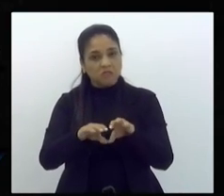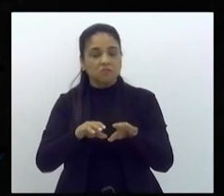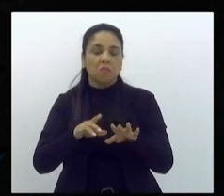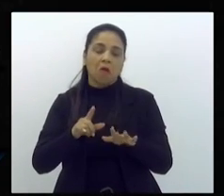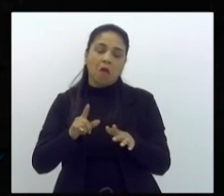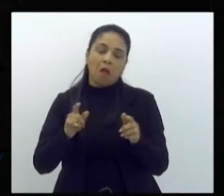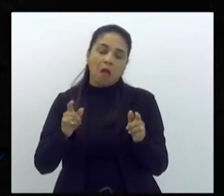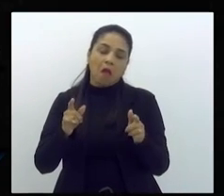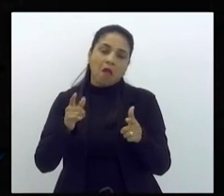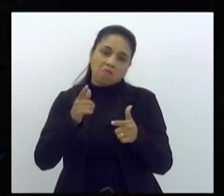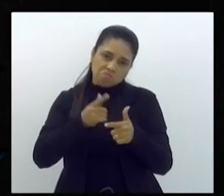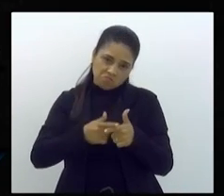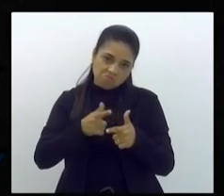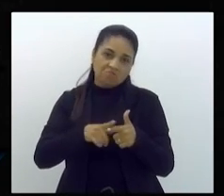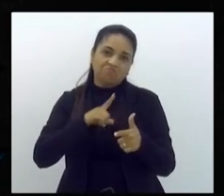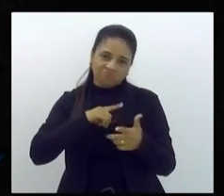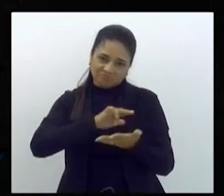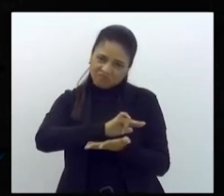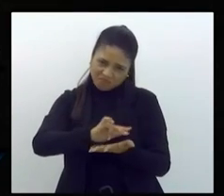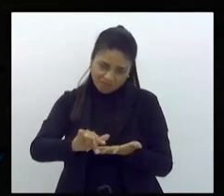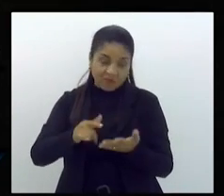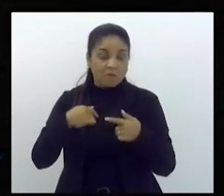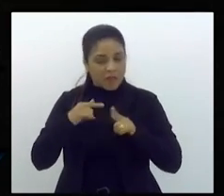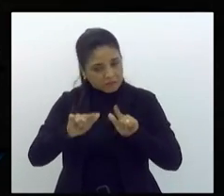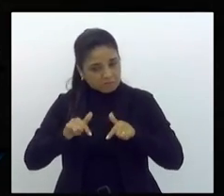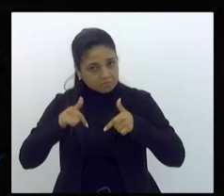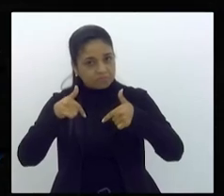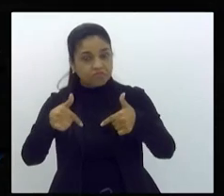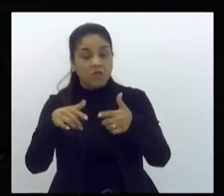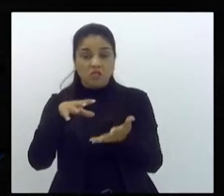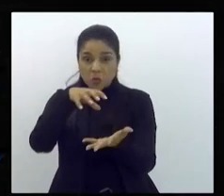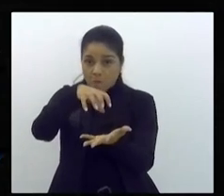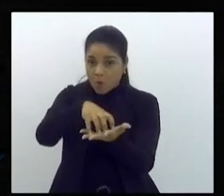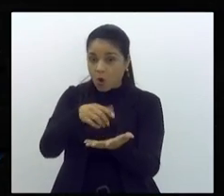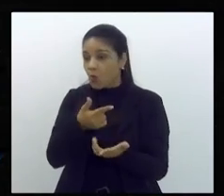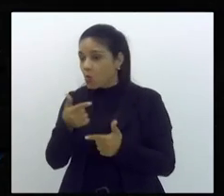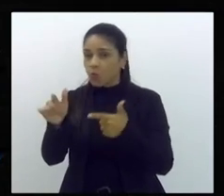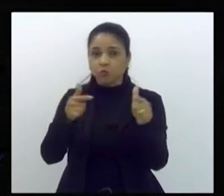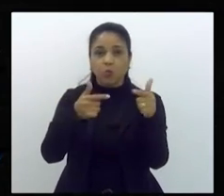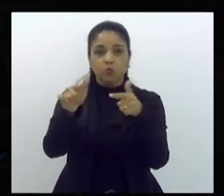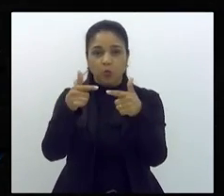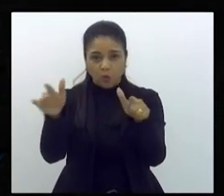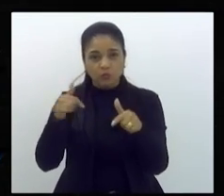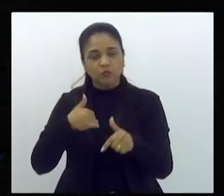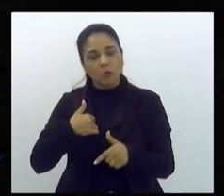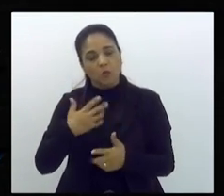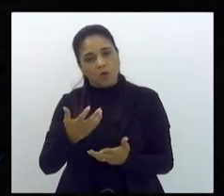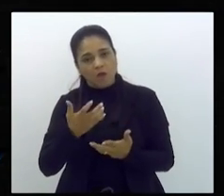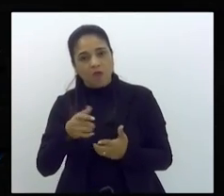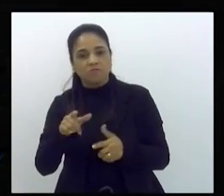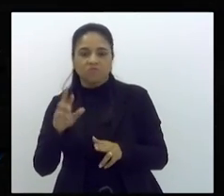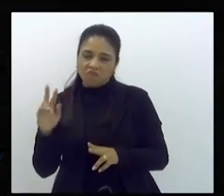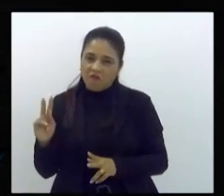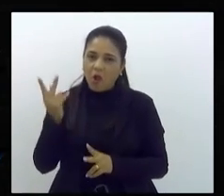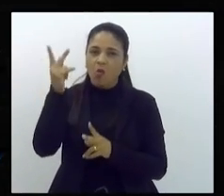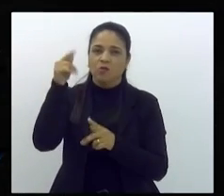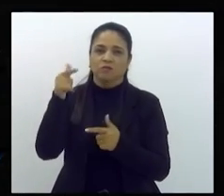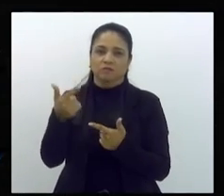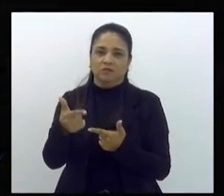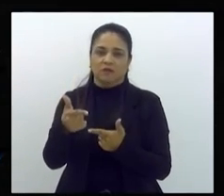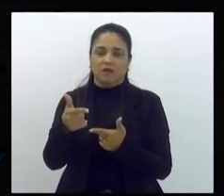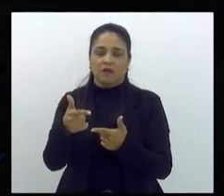adversidades e eu espero que não somente este Polo como todos os demais sejam valorizados como